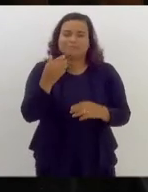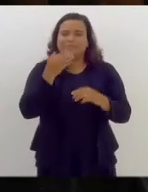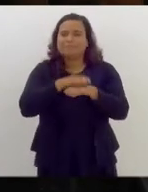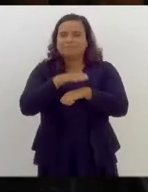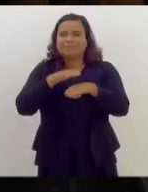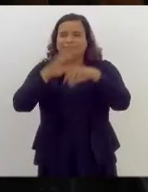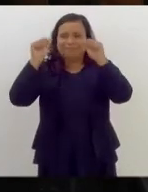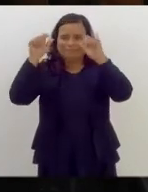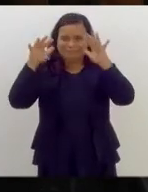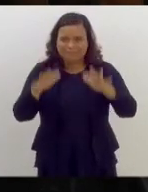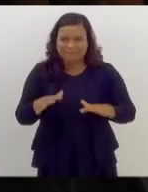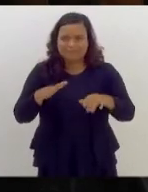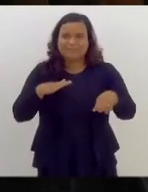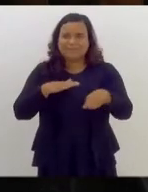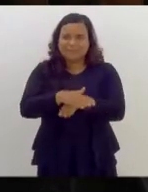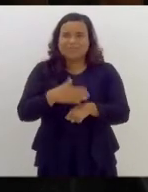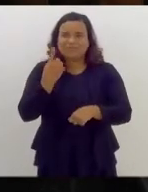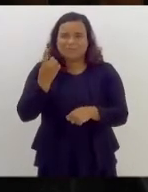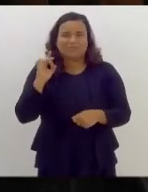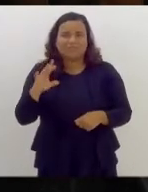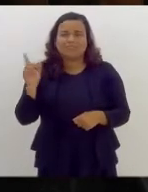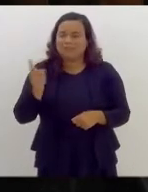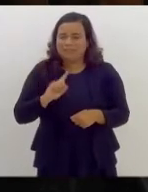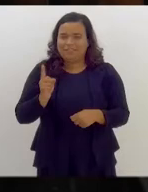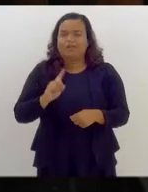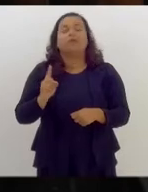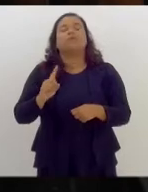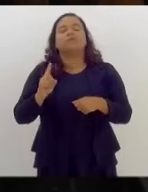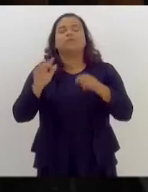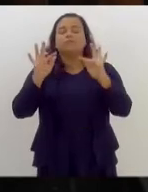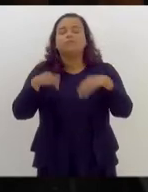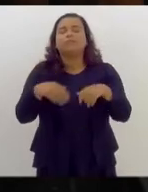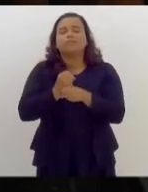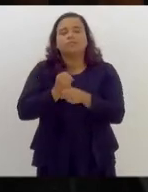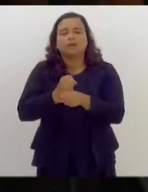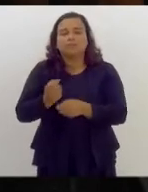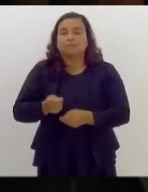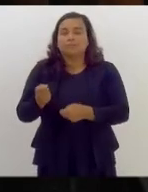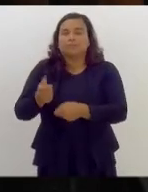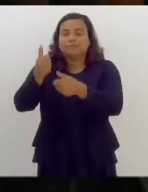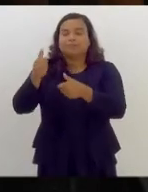não só uma noite, um final de ano de muita paz e esperança.